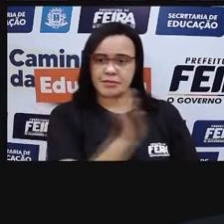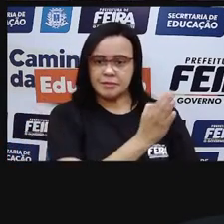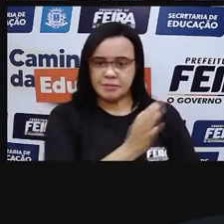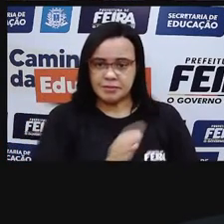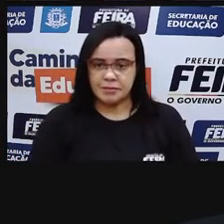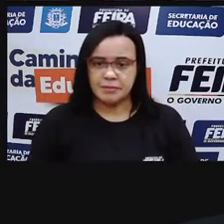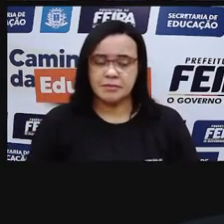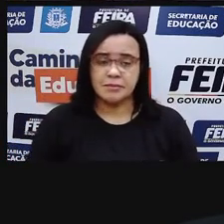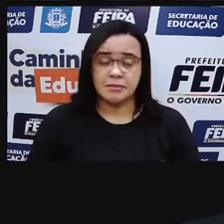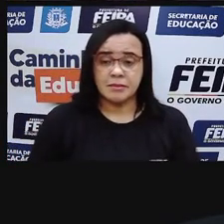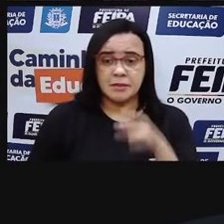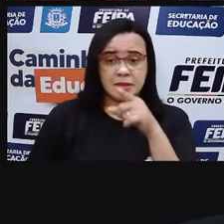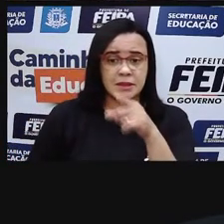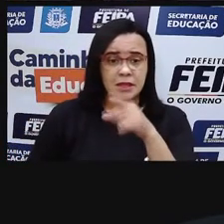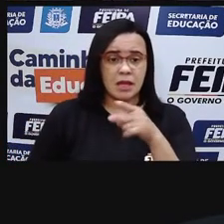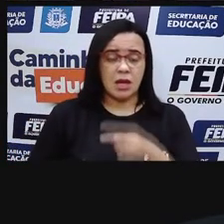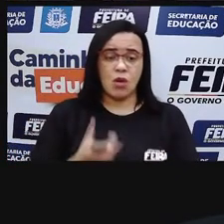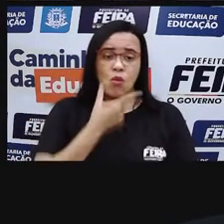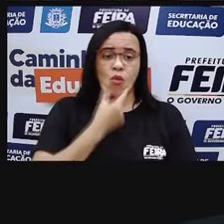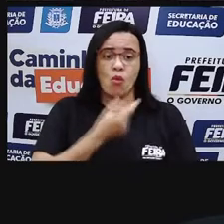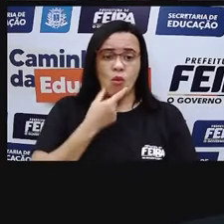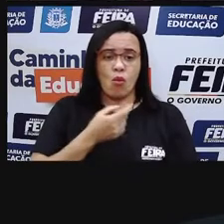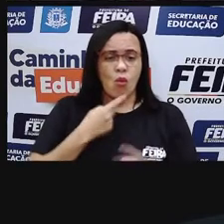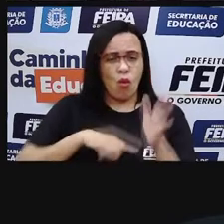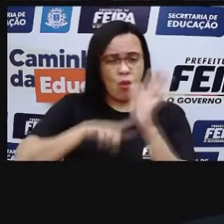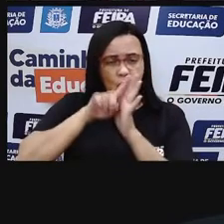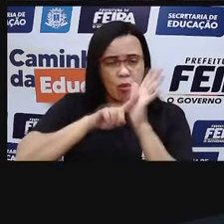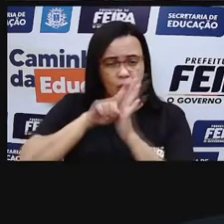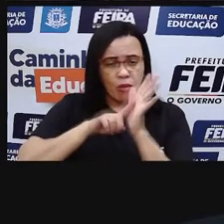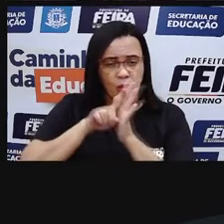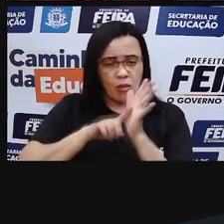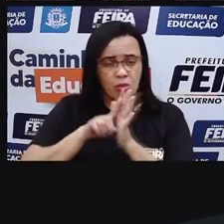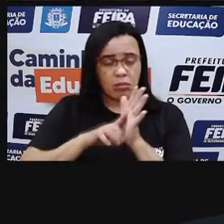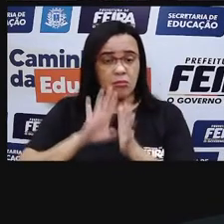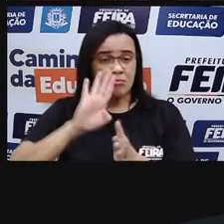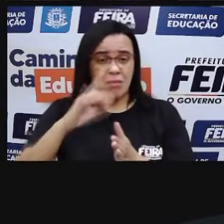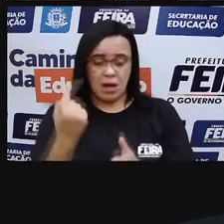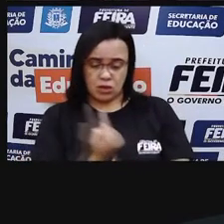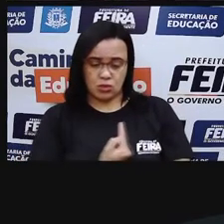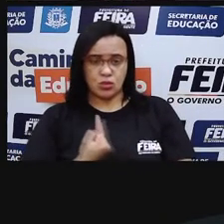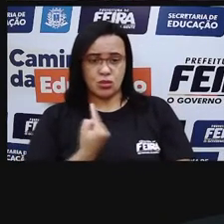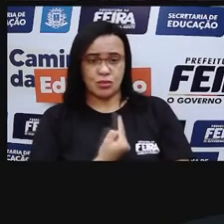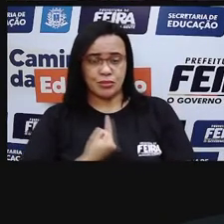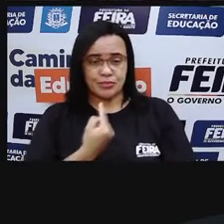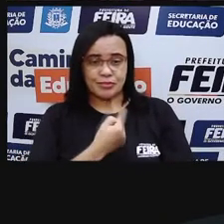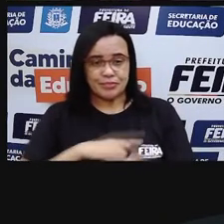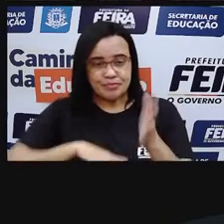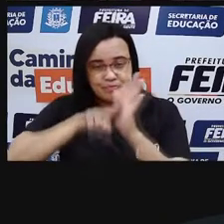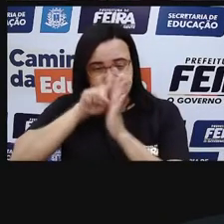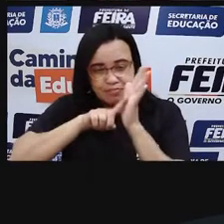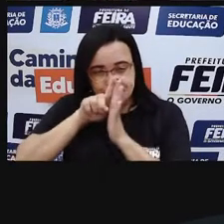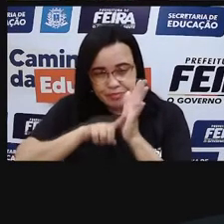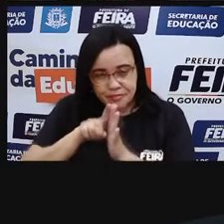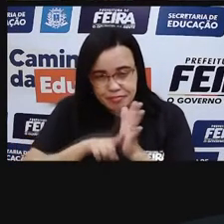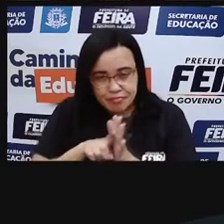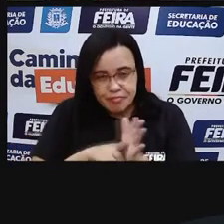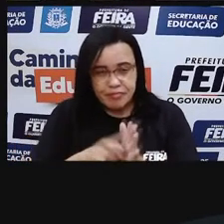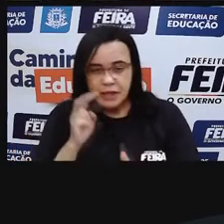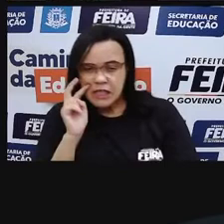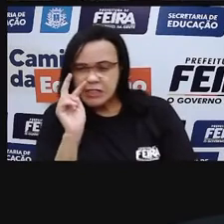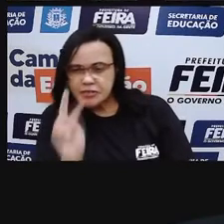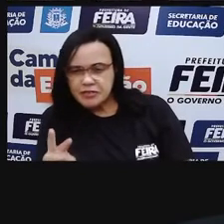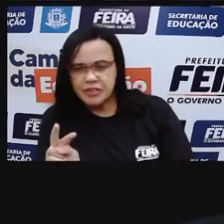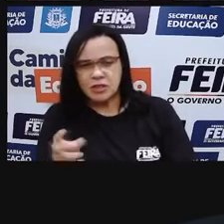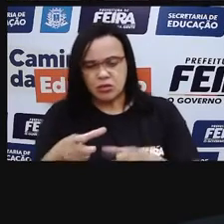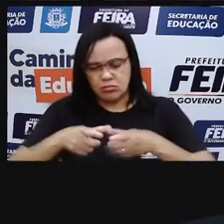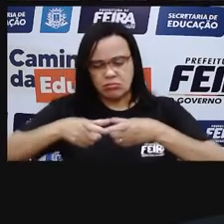esse fungo como Penicillium notatum, né? E ele identificou que houve uma contaminação nas placas